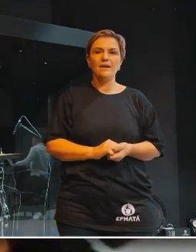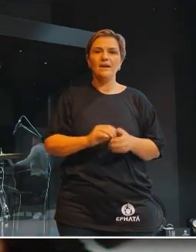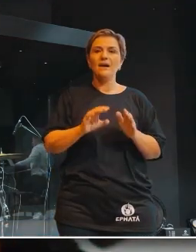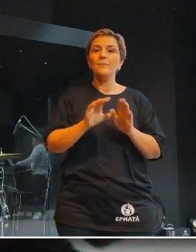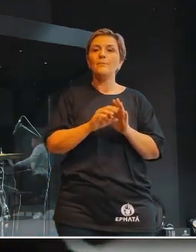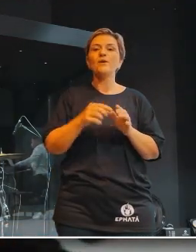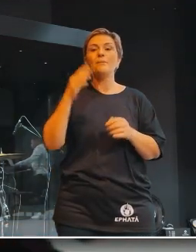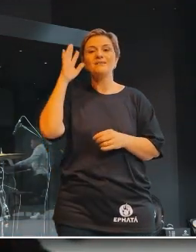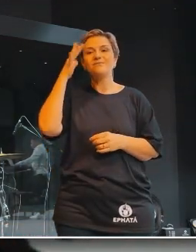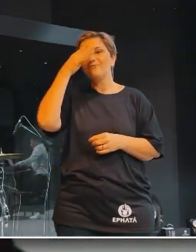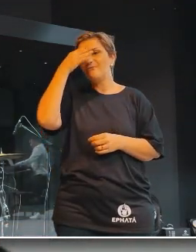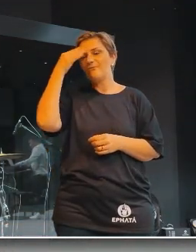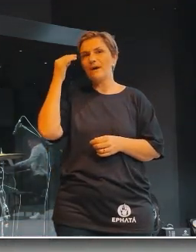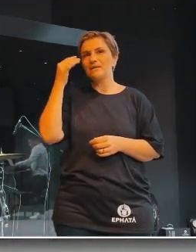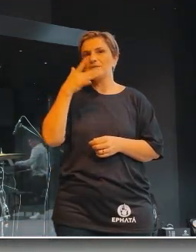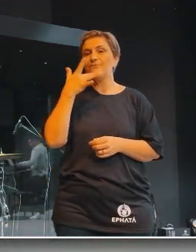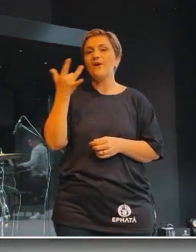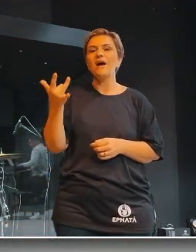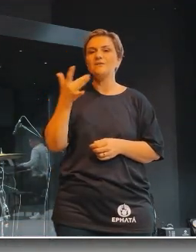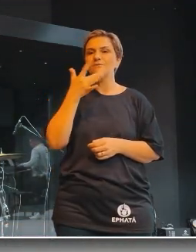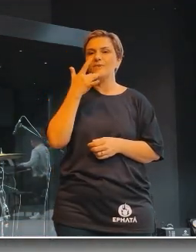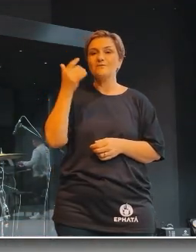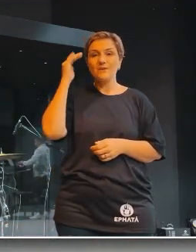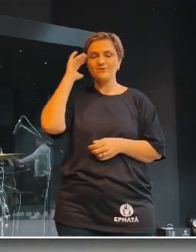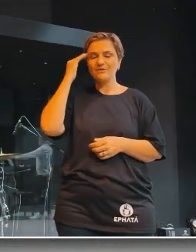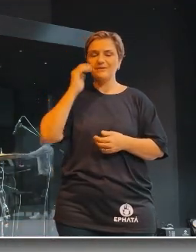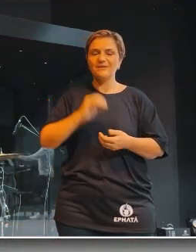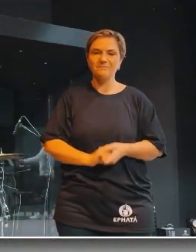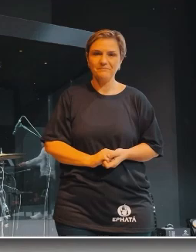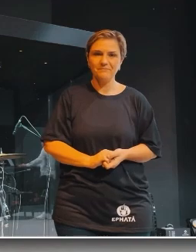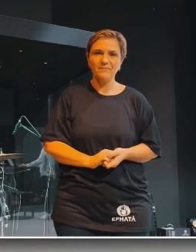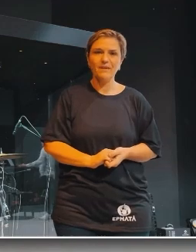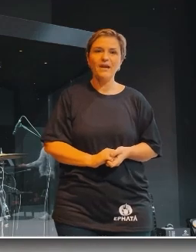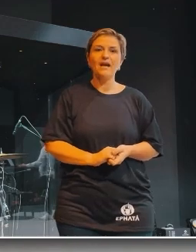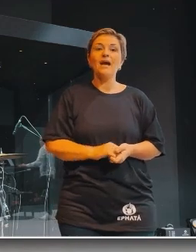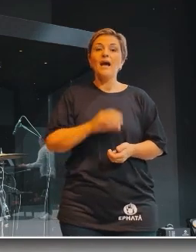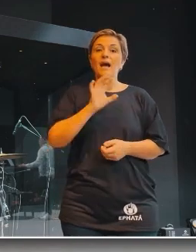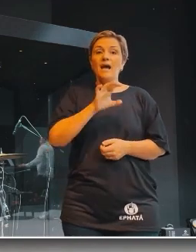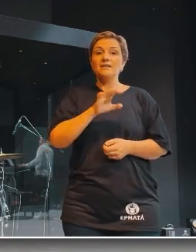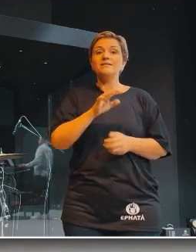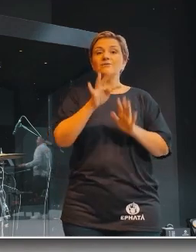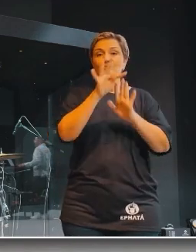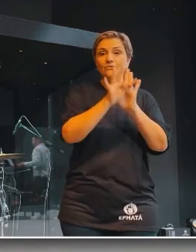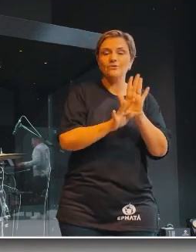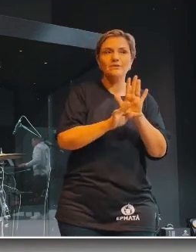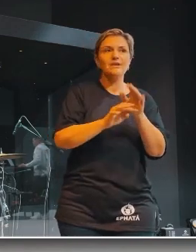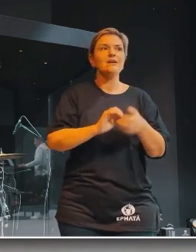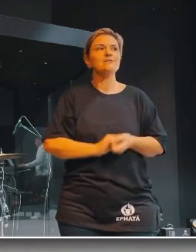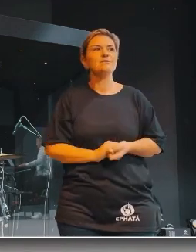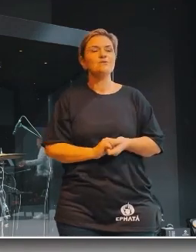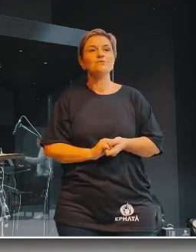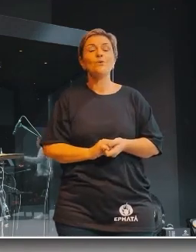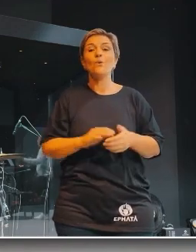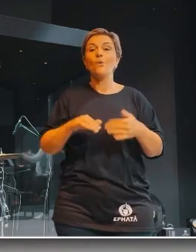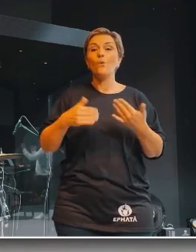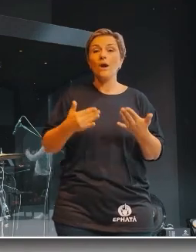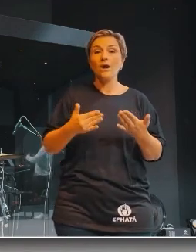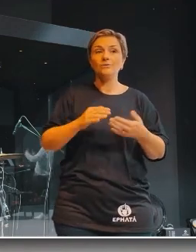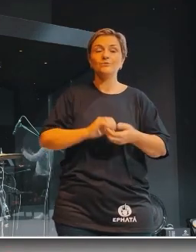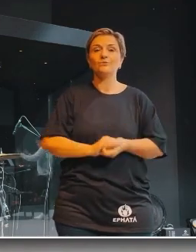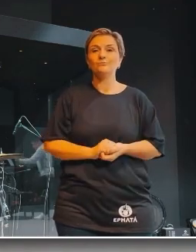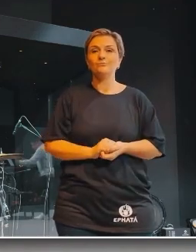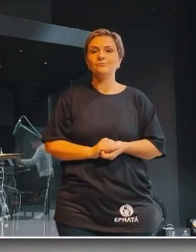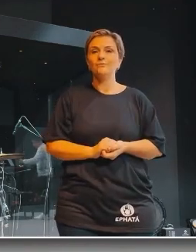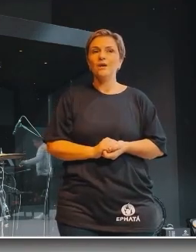comigo? Assim diz o texto: quando os israelitas viram o homem, que